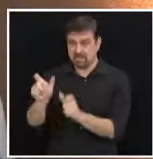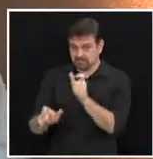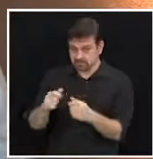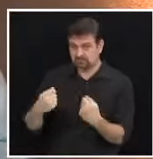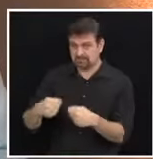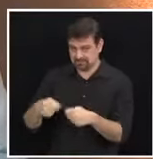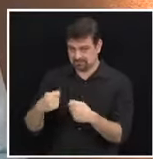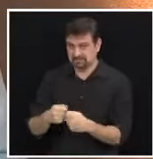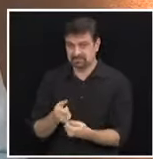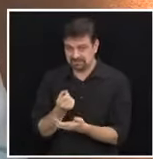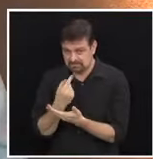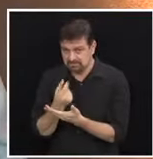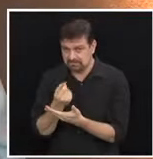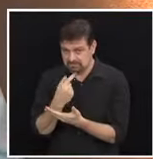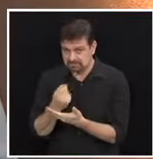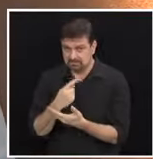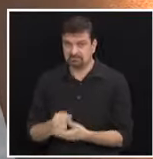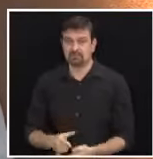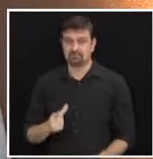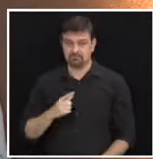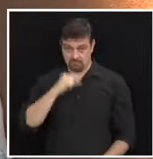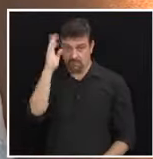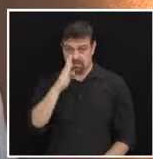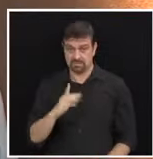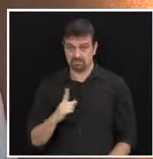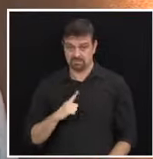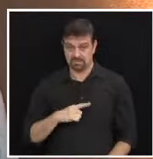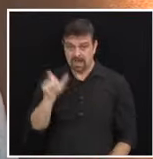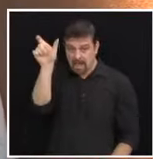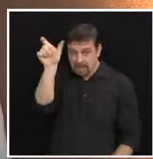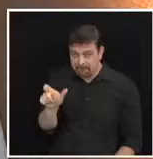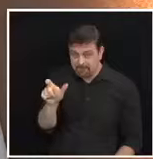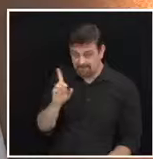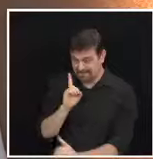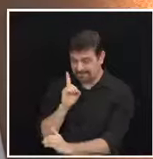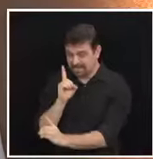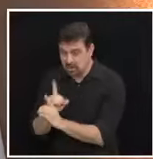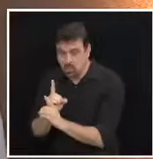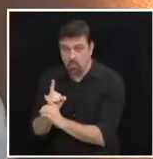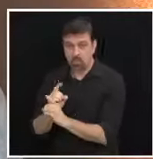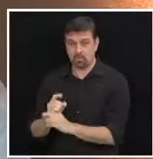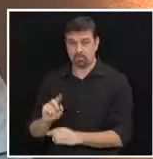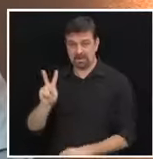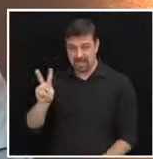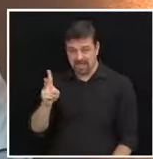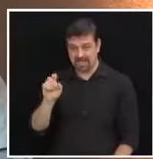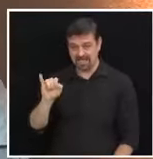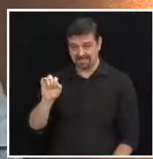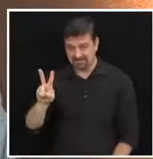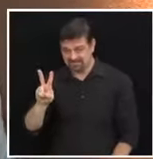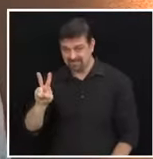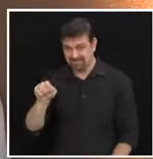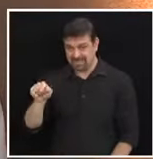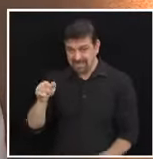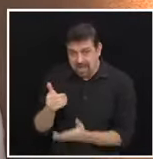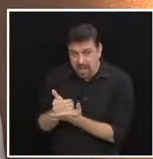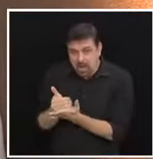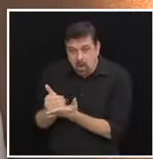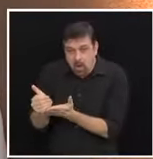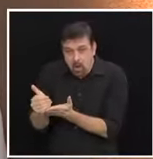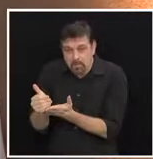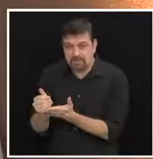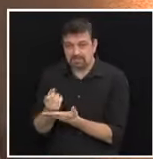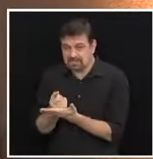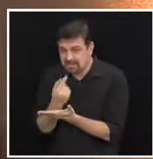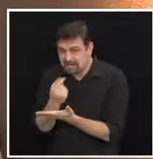medicamento. E a gente pode dizer que uma pessoa que tem um diagnóstico recente do HIV, se ela precocemente